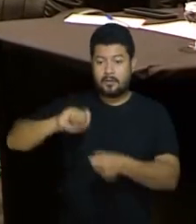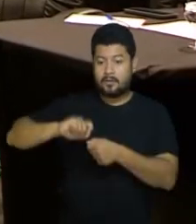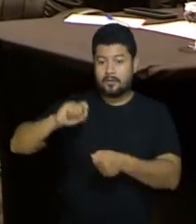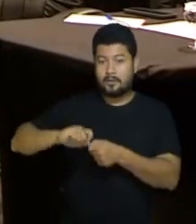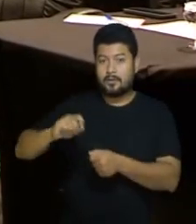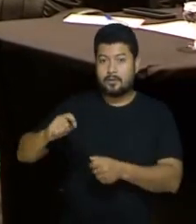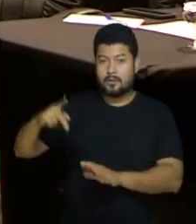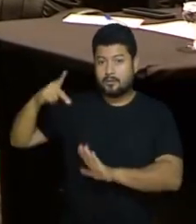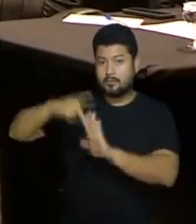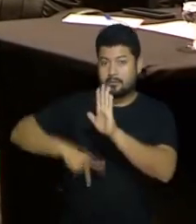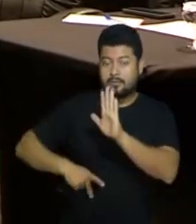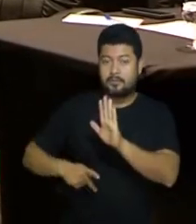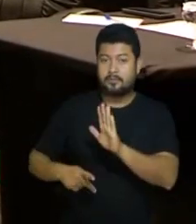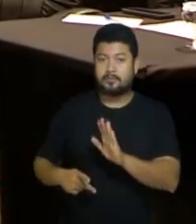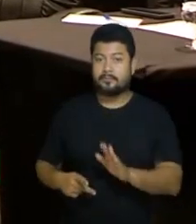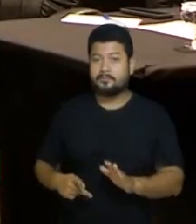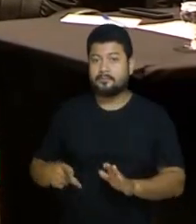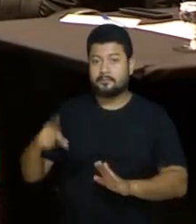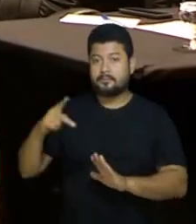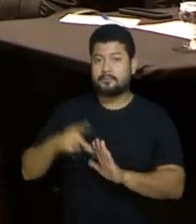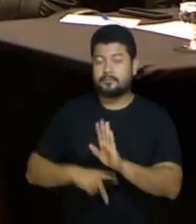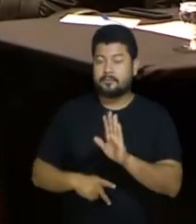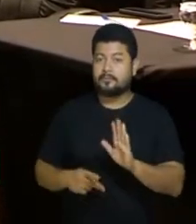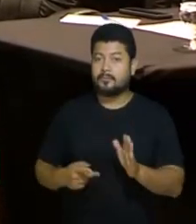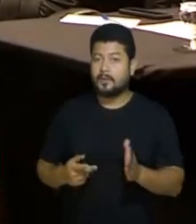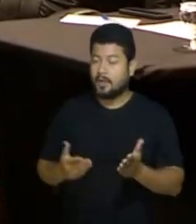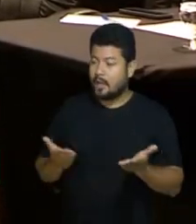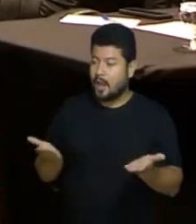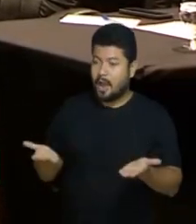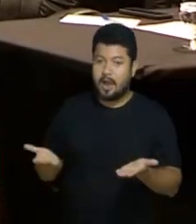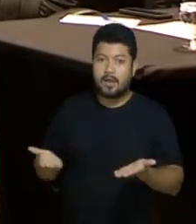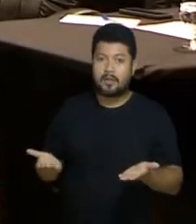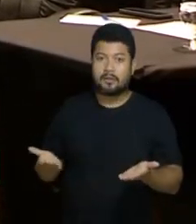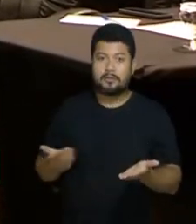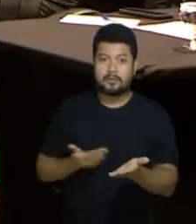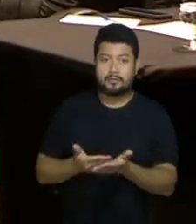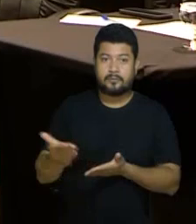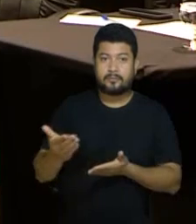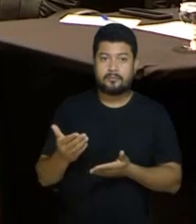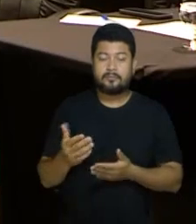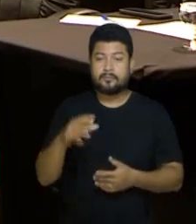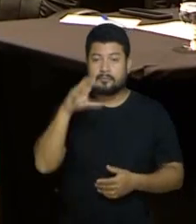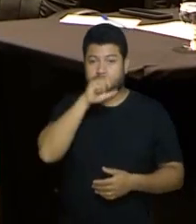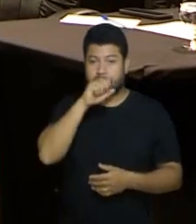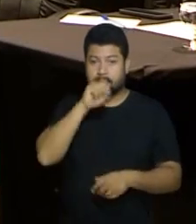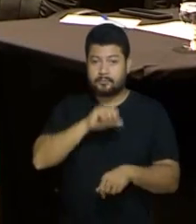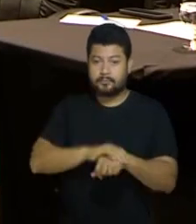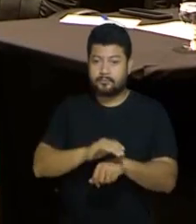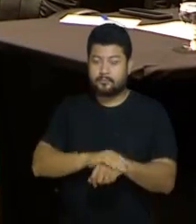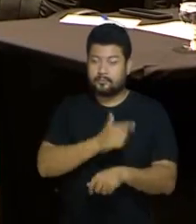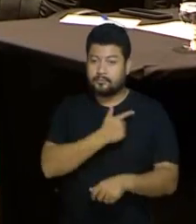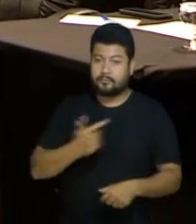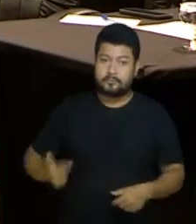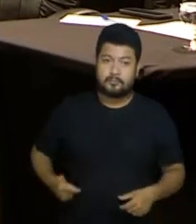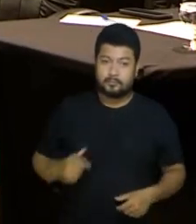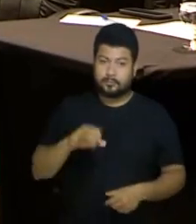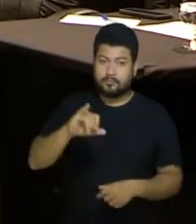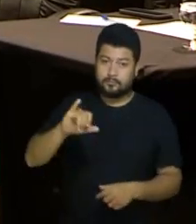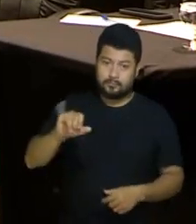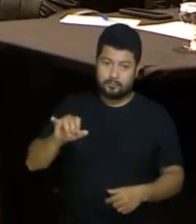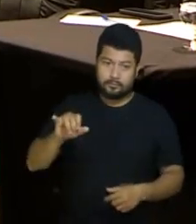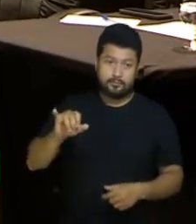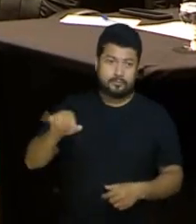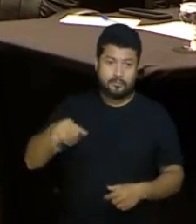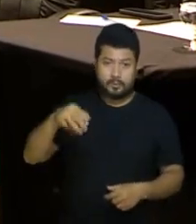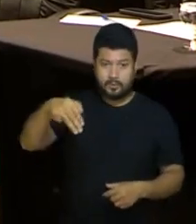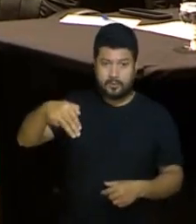que é o tão falado projeto Jaga, que vai ser dado início no próximo sábado pelo governador Jorginho Mello, em Rio do Sul, que possa sim